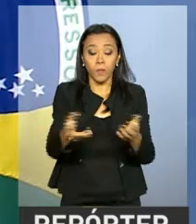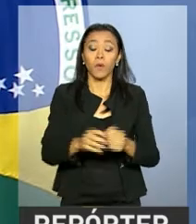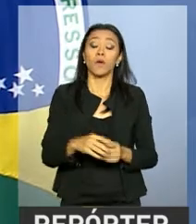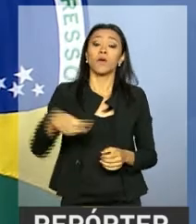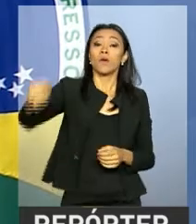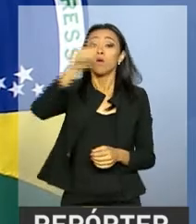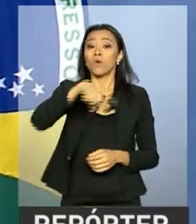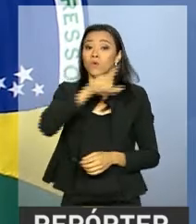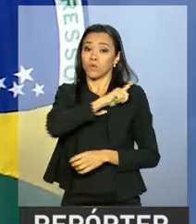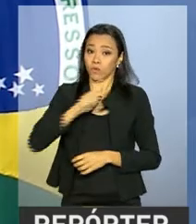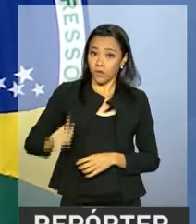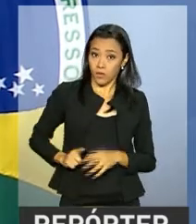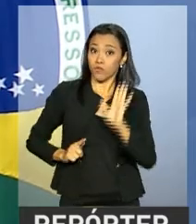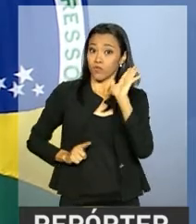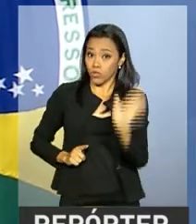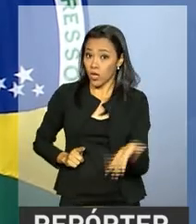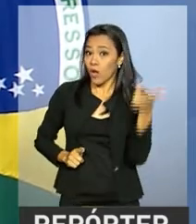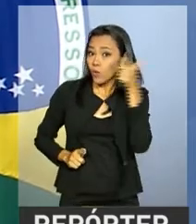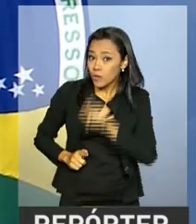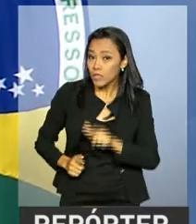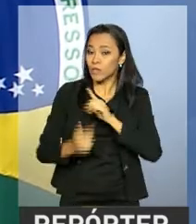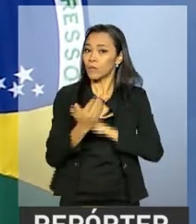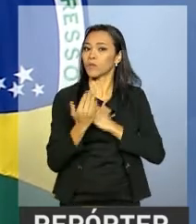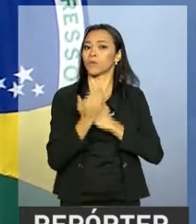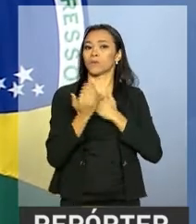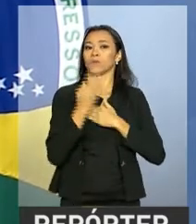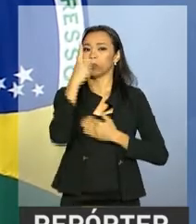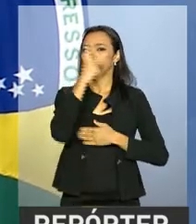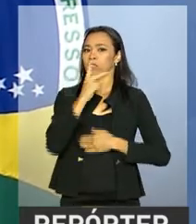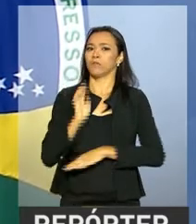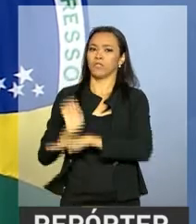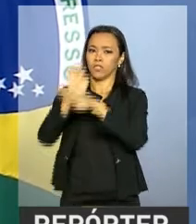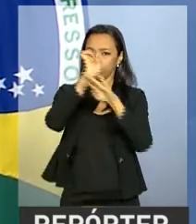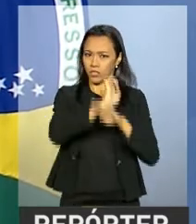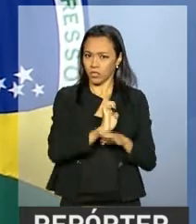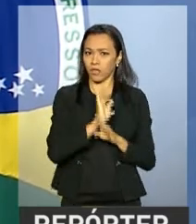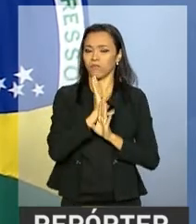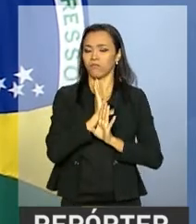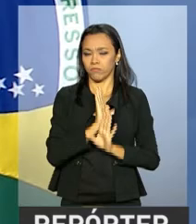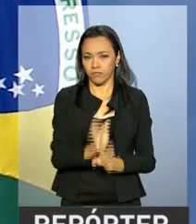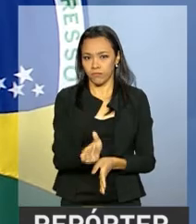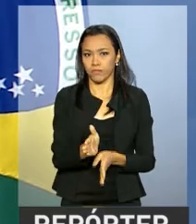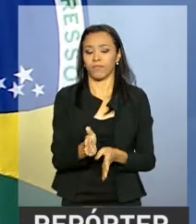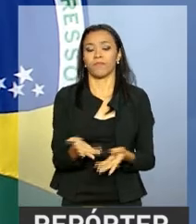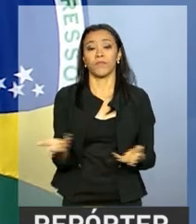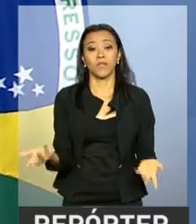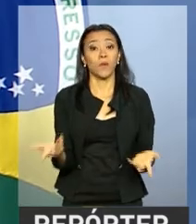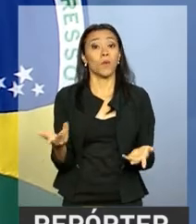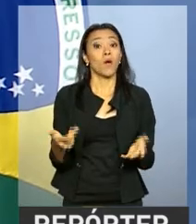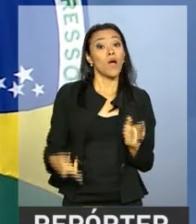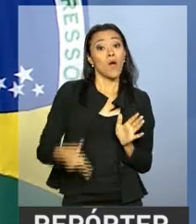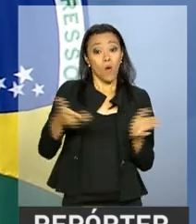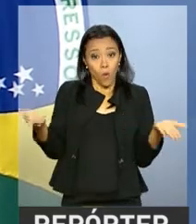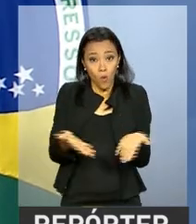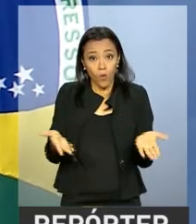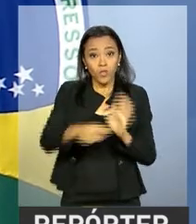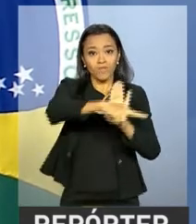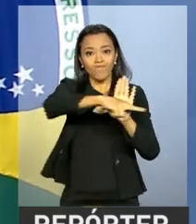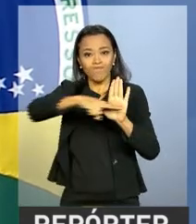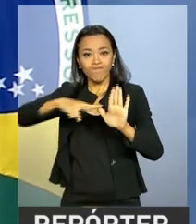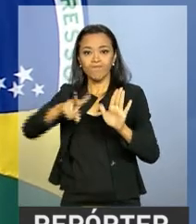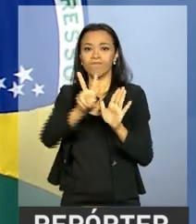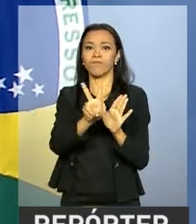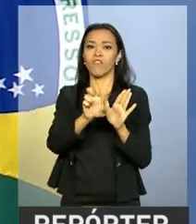obtiveram os benefícios dessa renegociação ao longo do semestre o que foi vetado hoje foi a